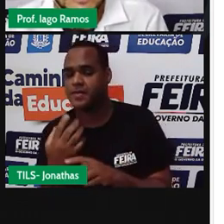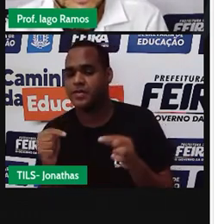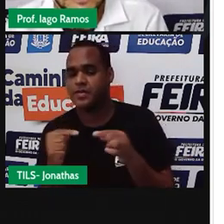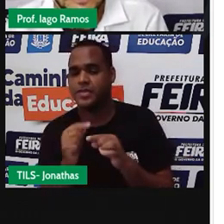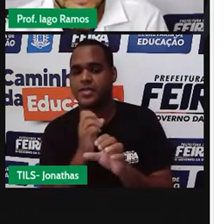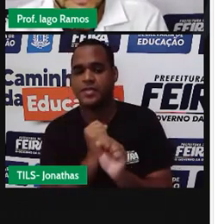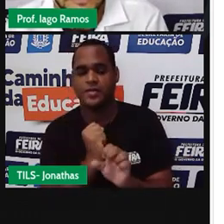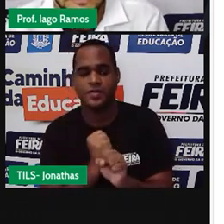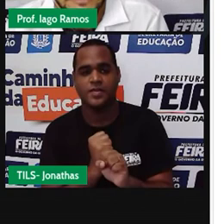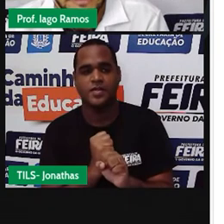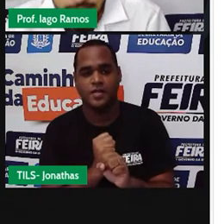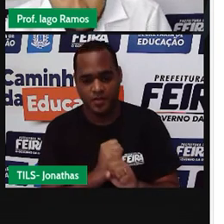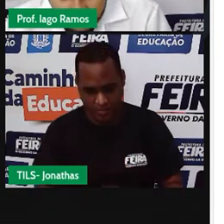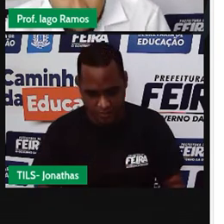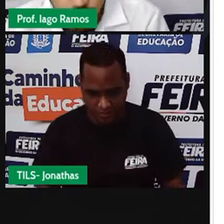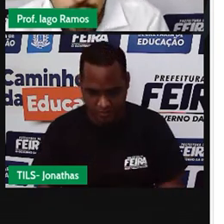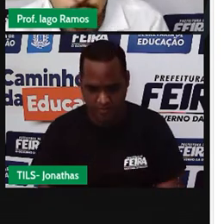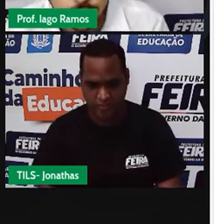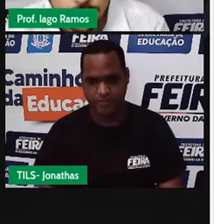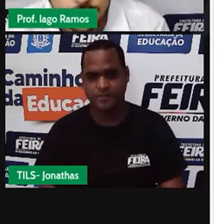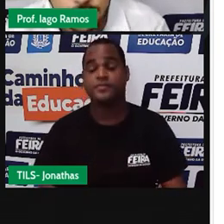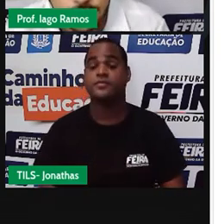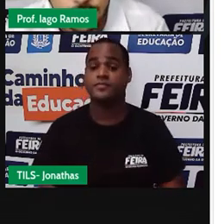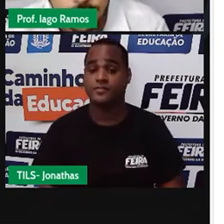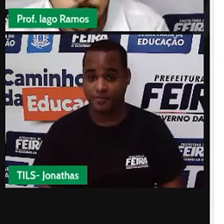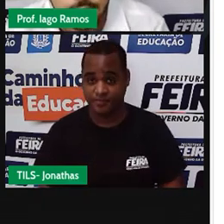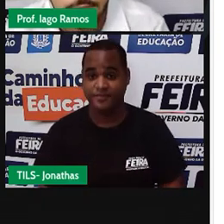soma bom então